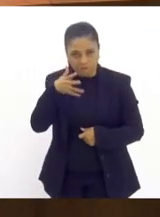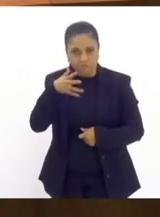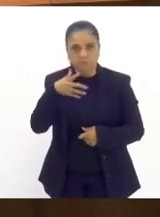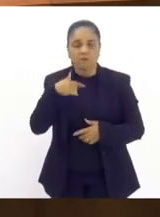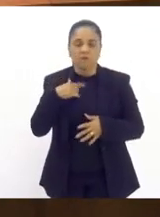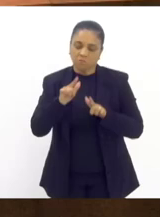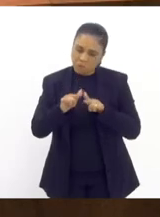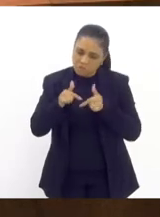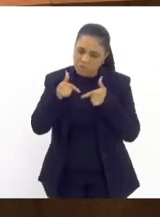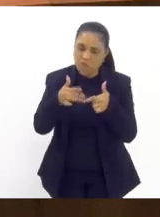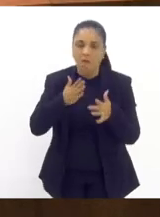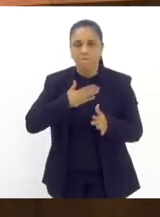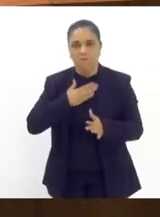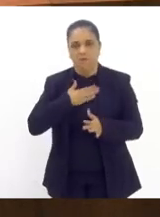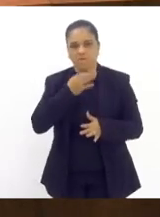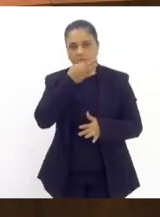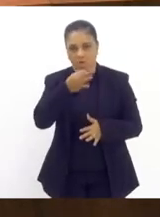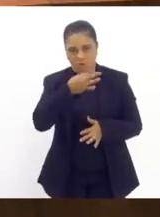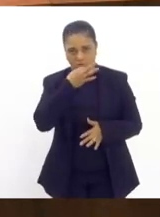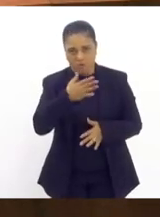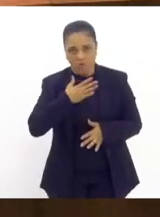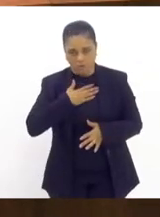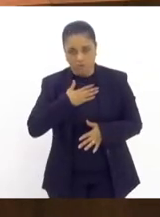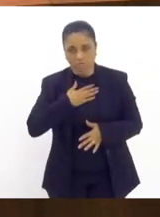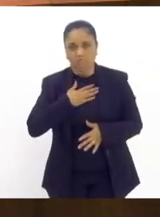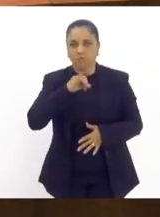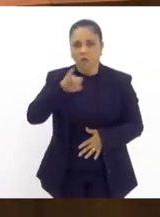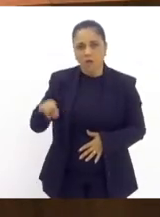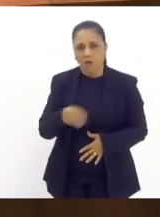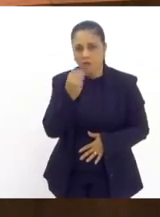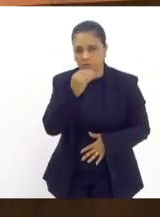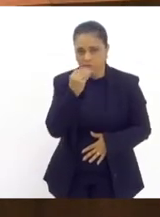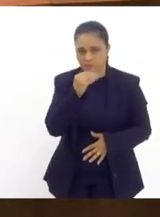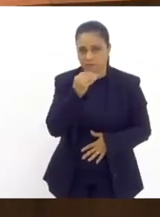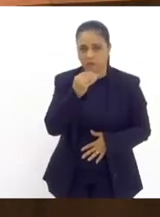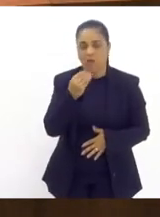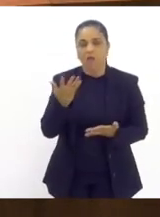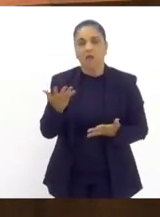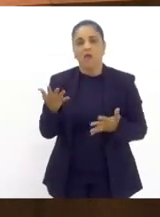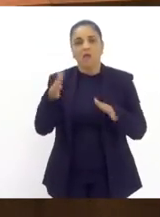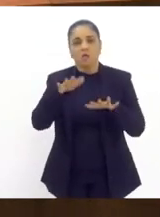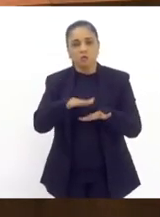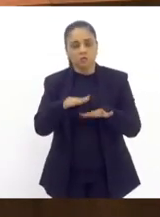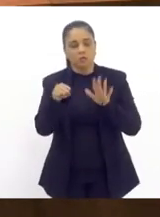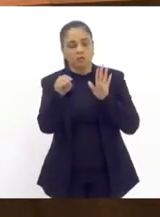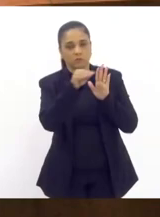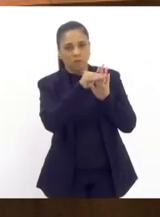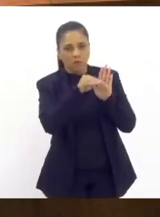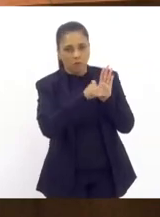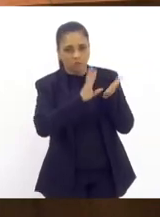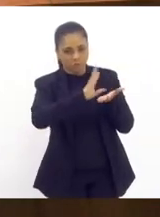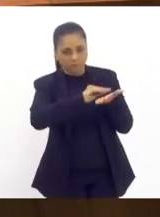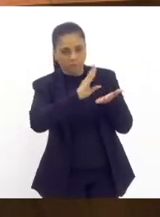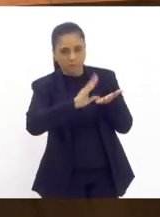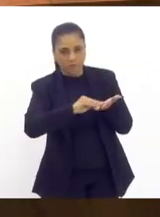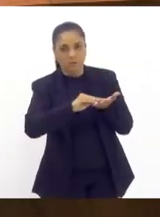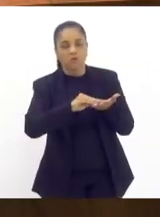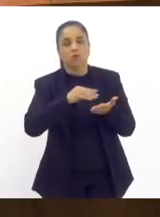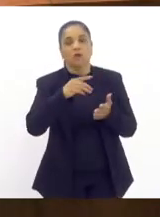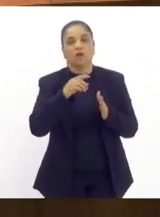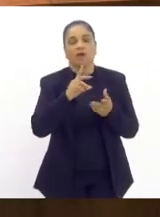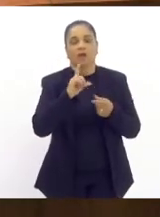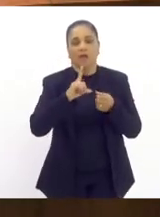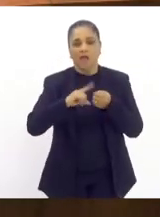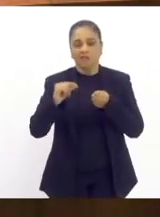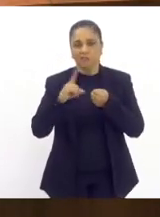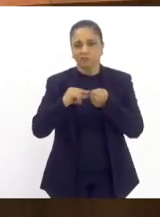manifestar nesse sentido e aproveitar o ensejo da minha fala para requerer a vossa excelência à inclusão na ordem do dia pela artigo 47 do Regimento de